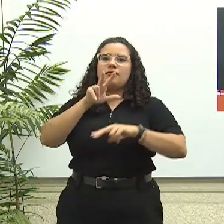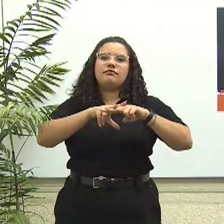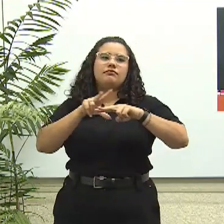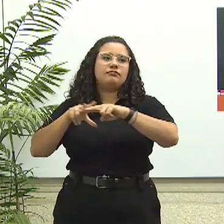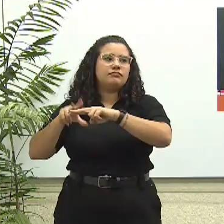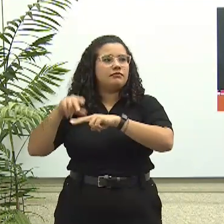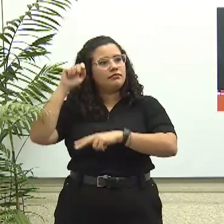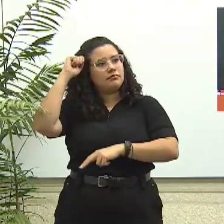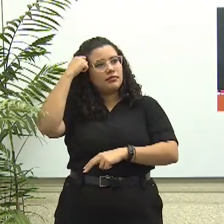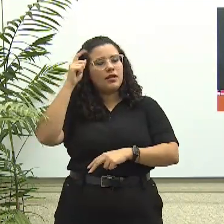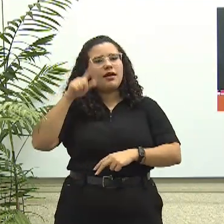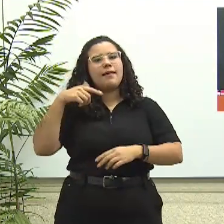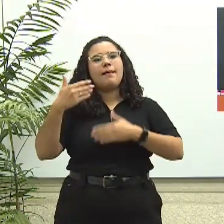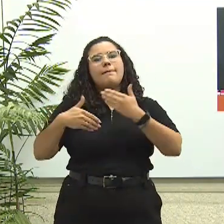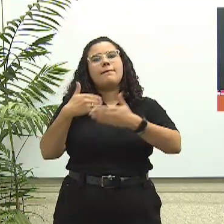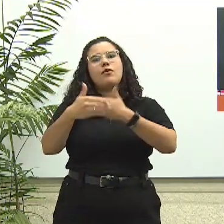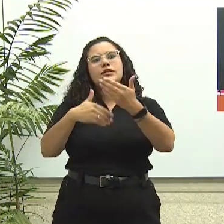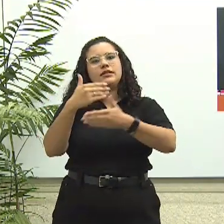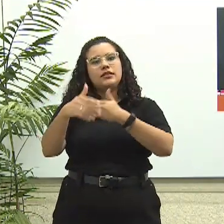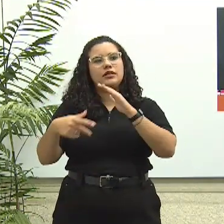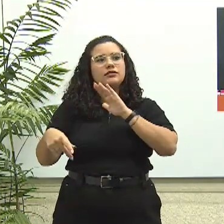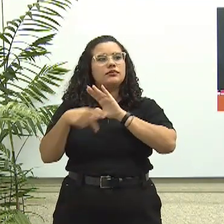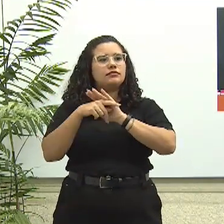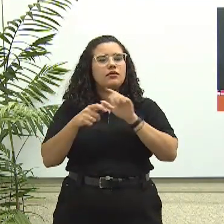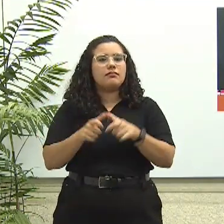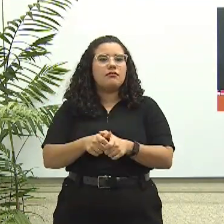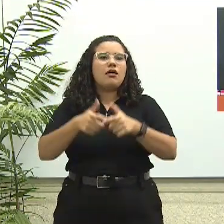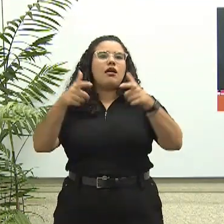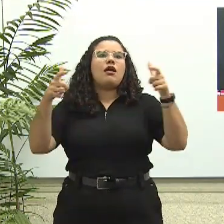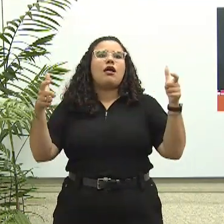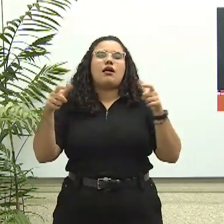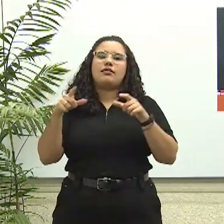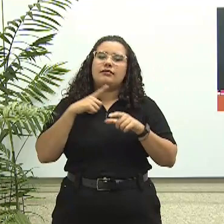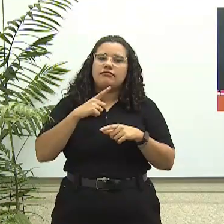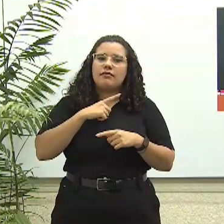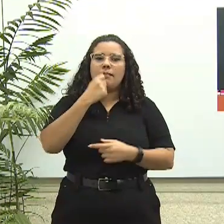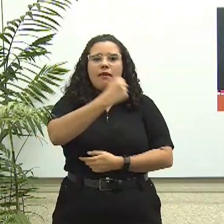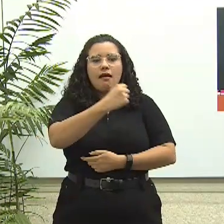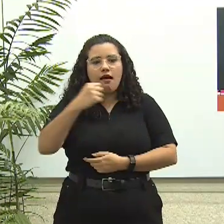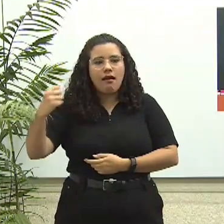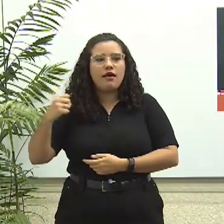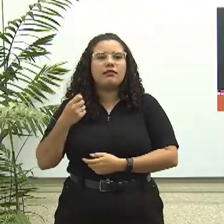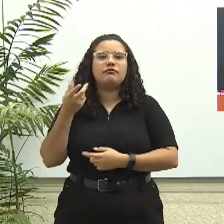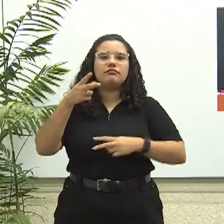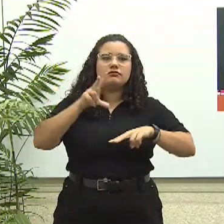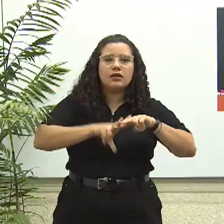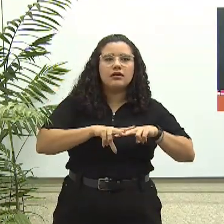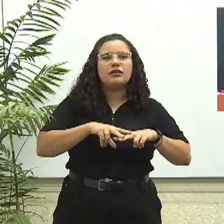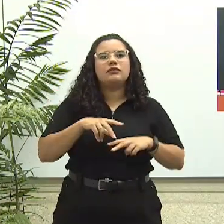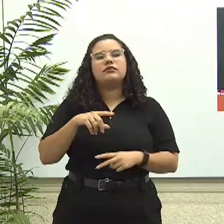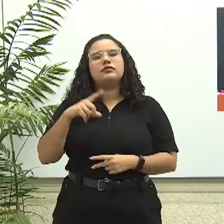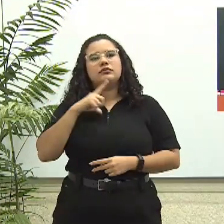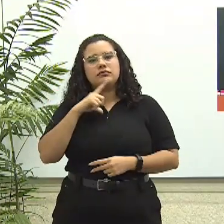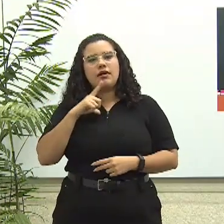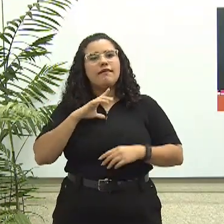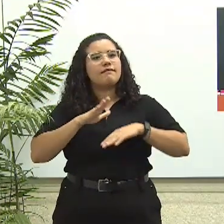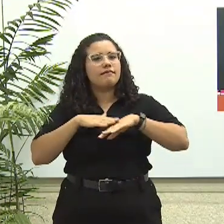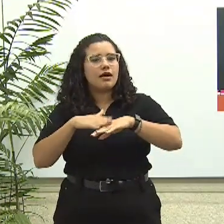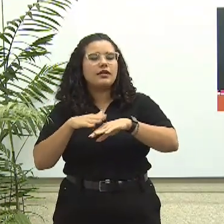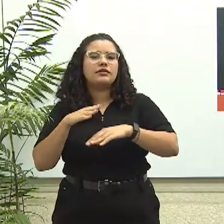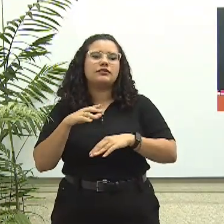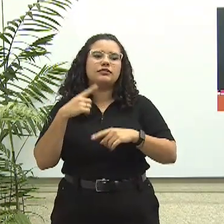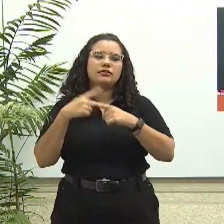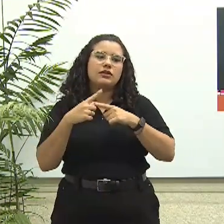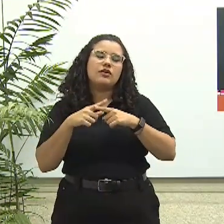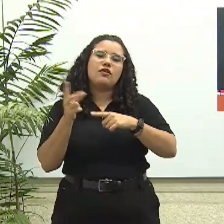né então você tem um processo aí de de de ampliação do genocídio de ampliação do encarceramento que tem sido feito em função de um